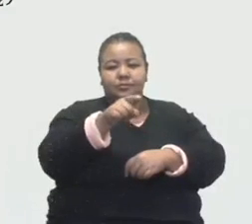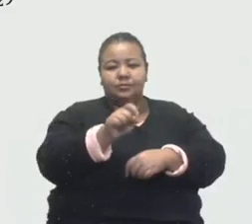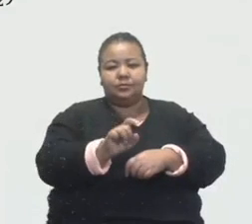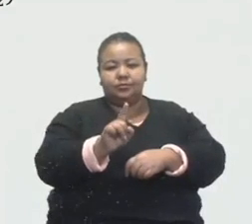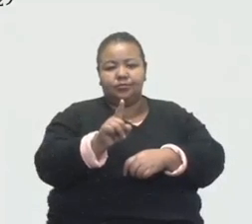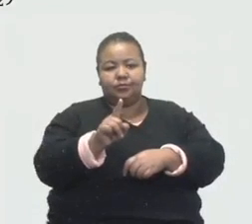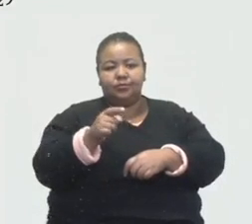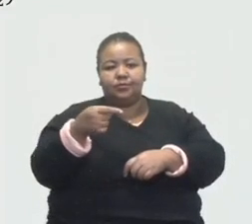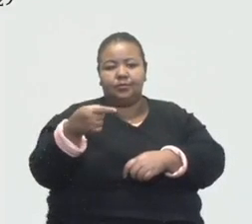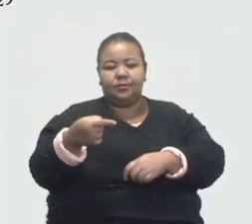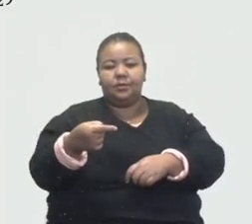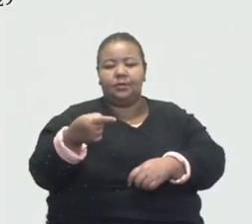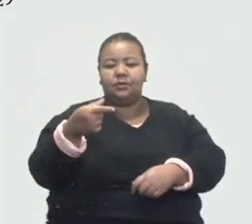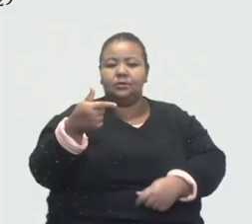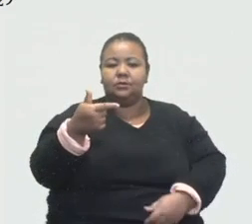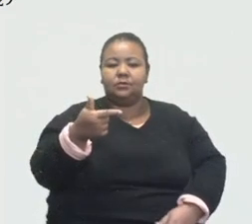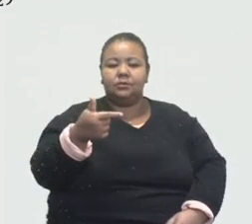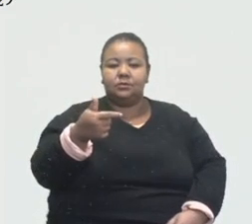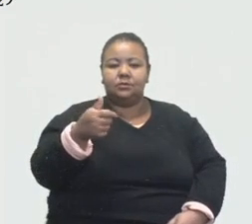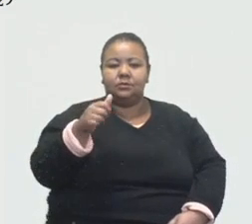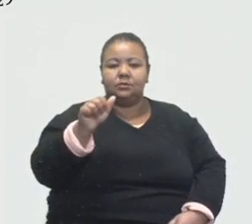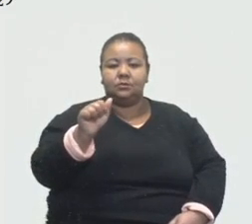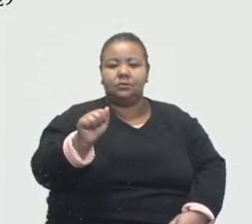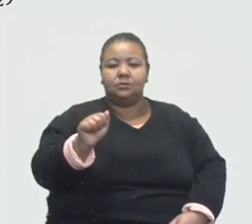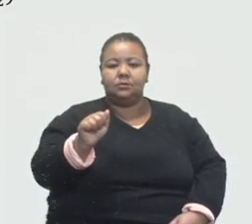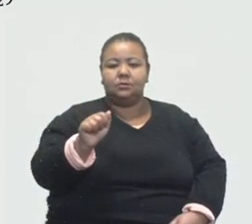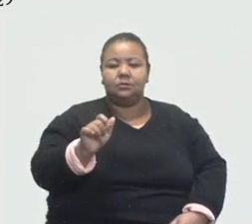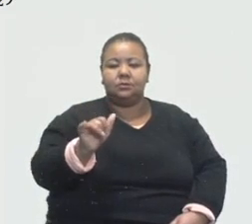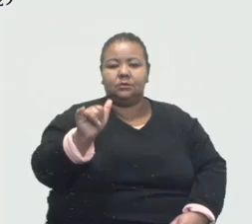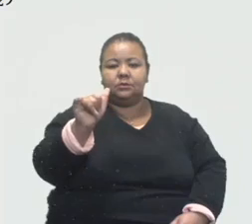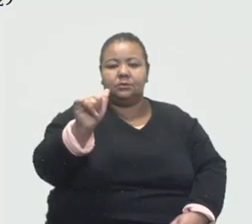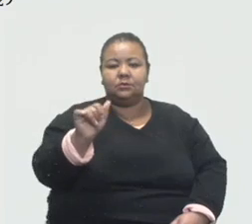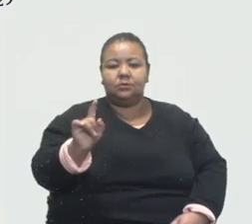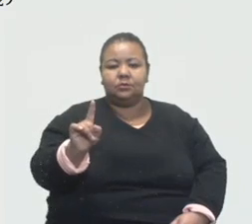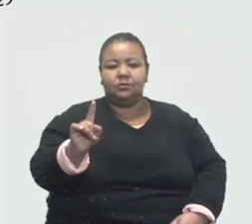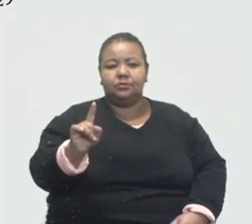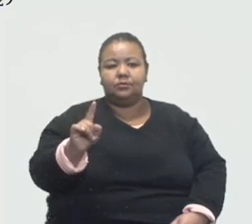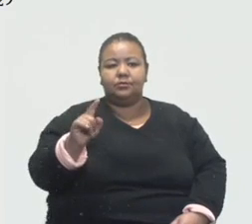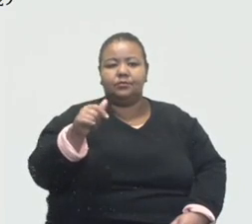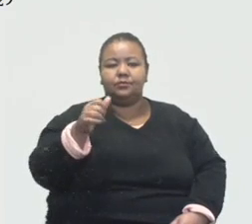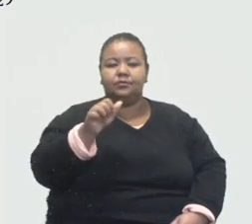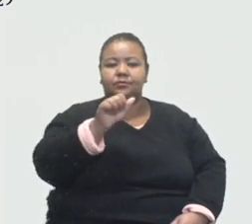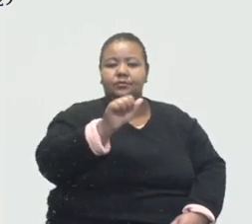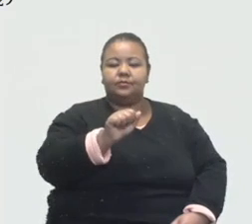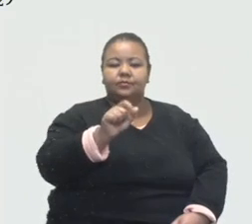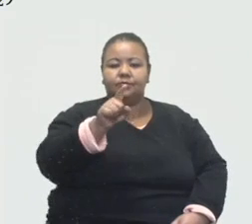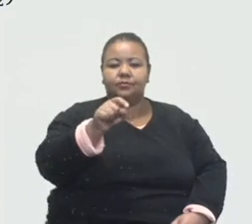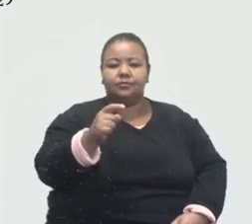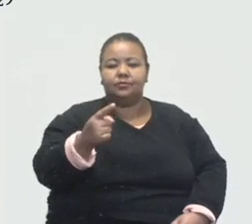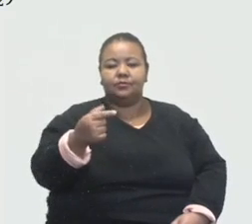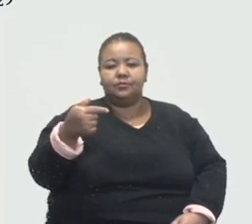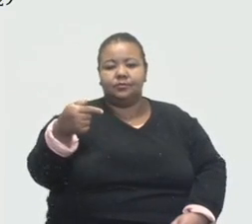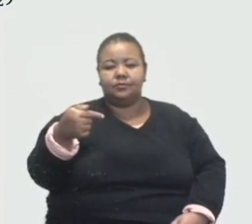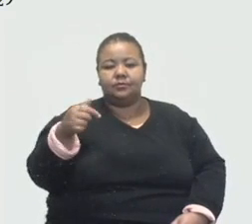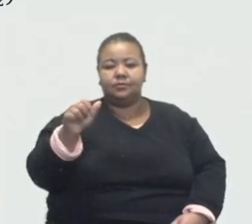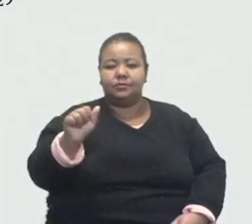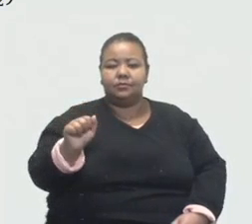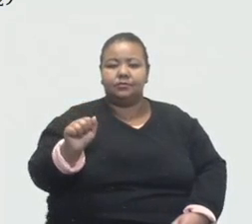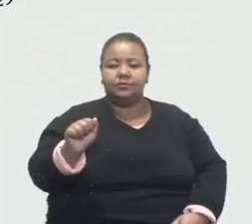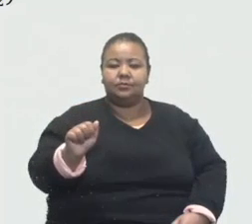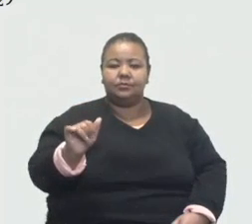x1 menos 2 alfa y1, alfa x1 menos